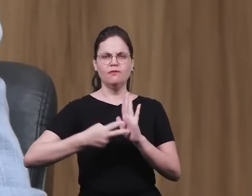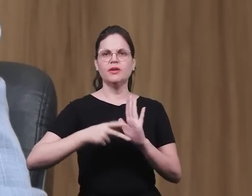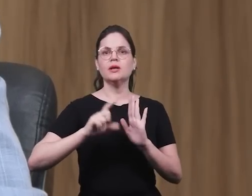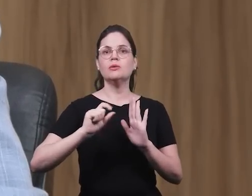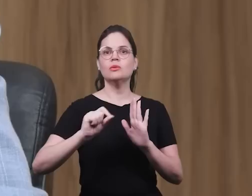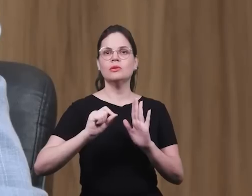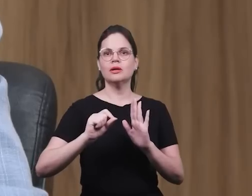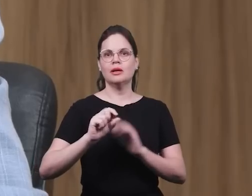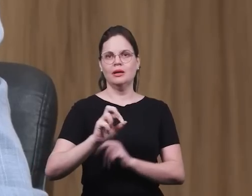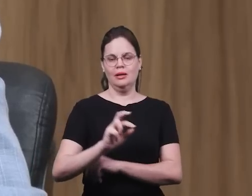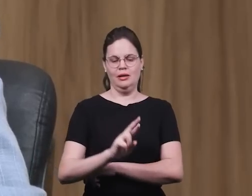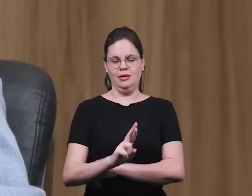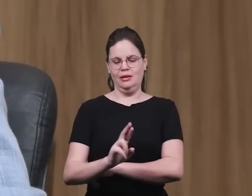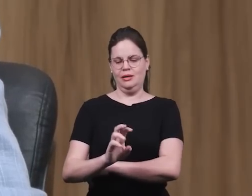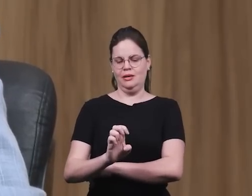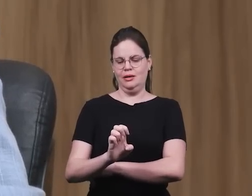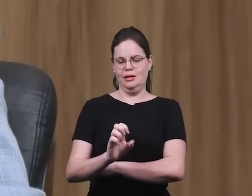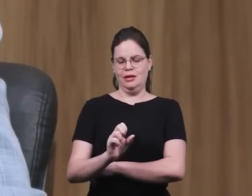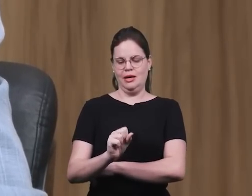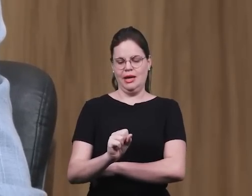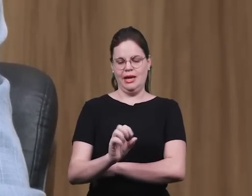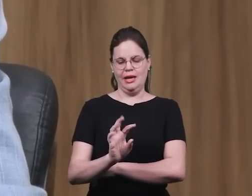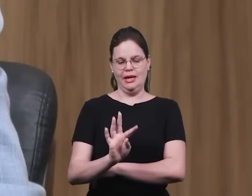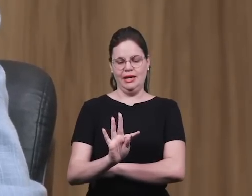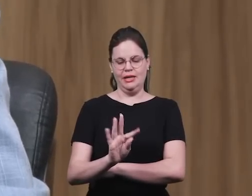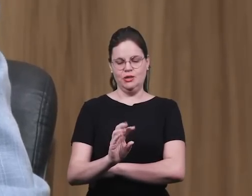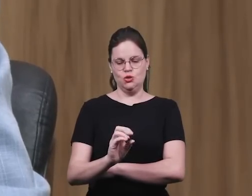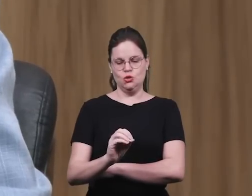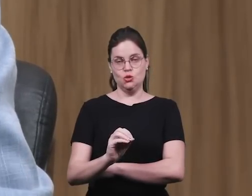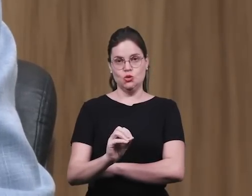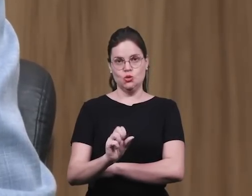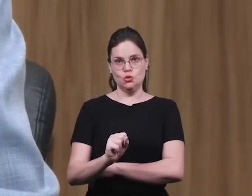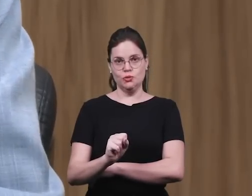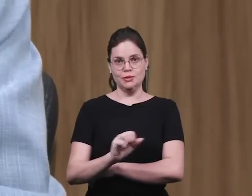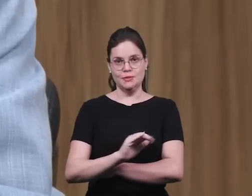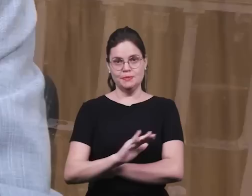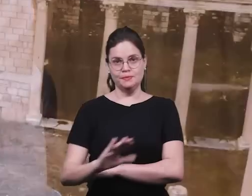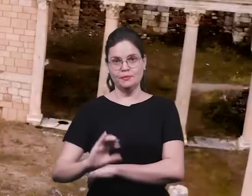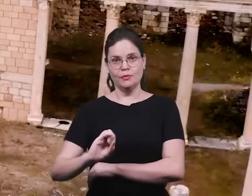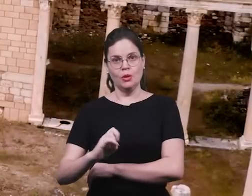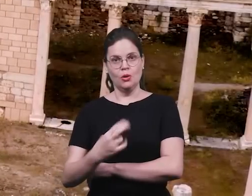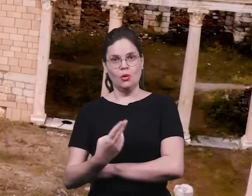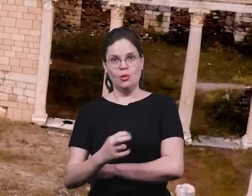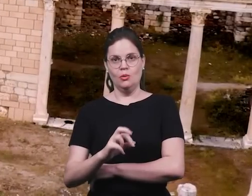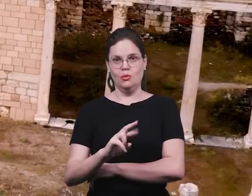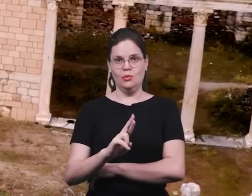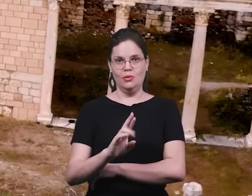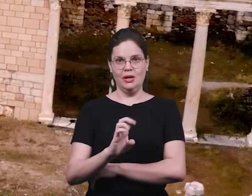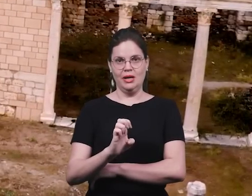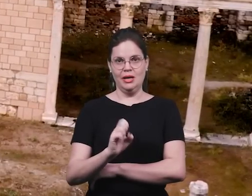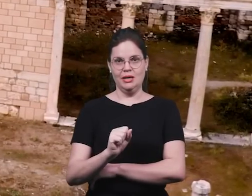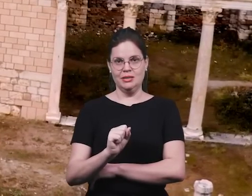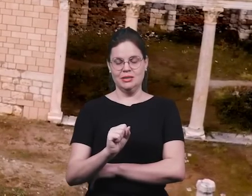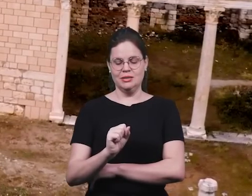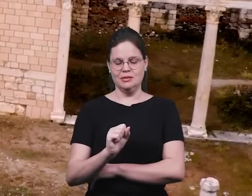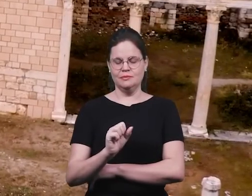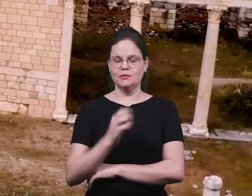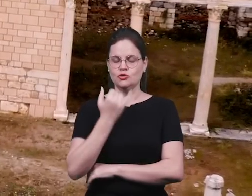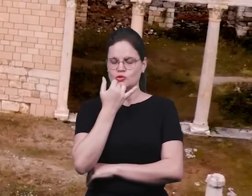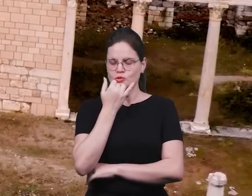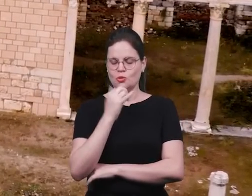restos ou restantes. Quer dizer, aquilo que estava para se acabar. Então, quando